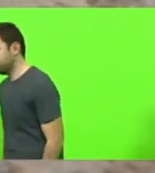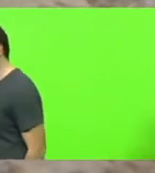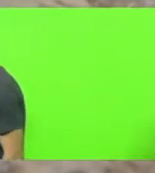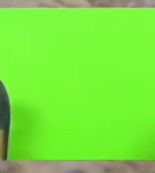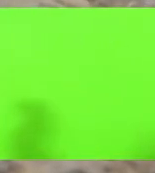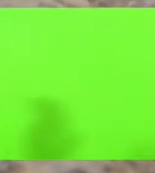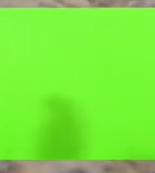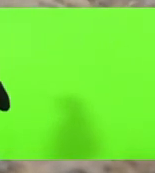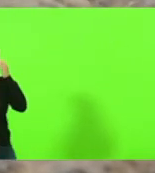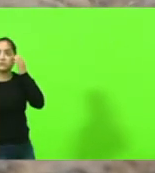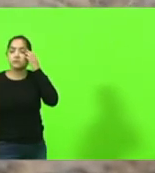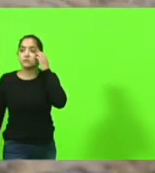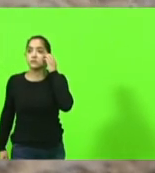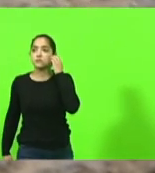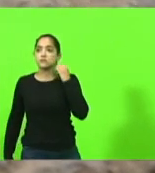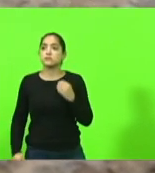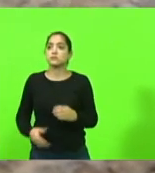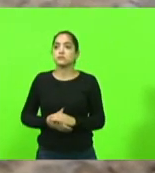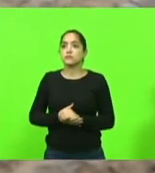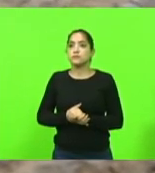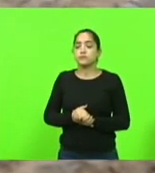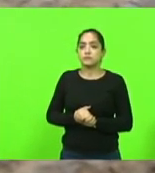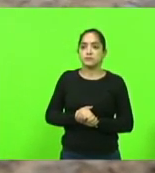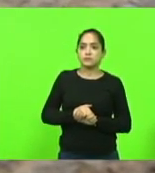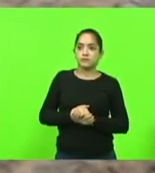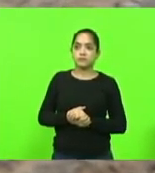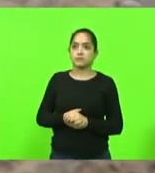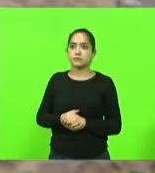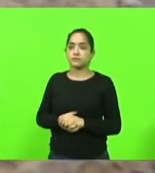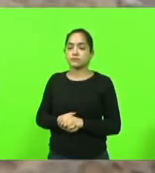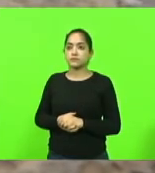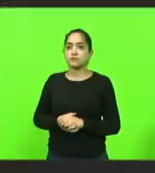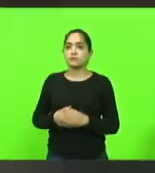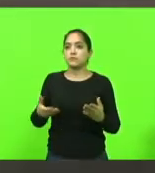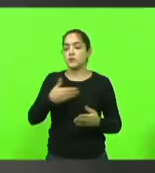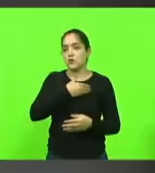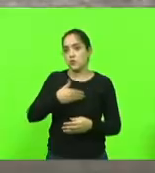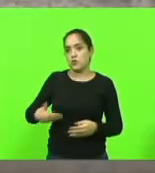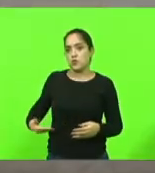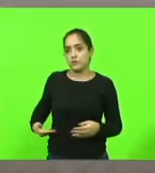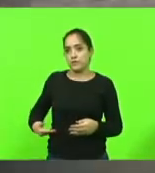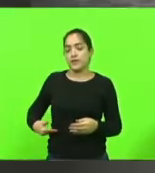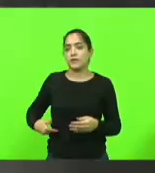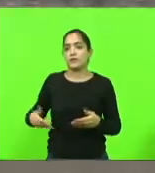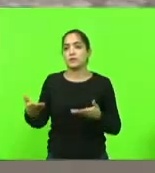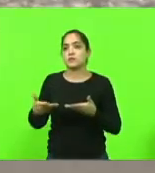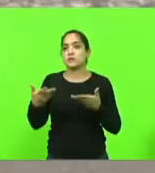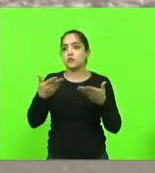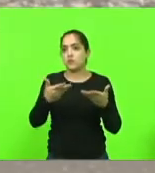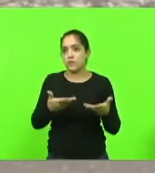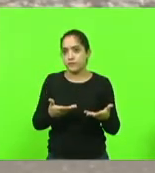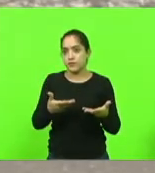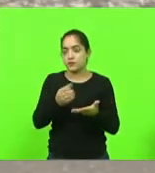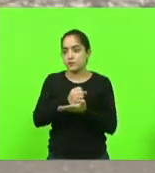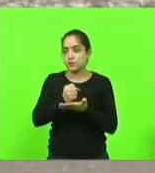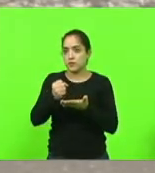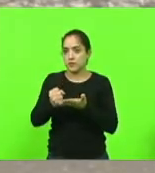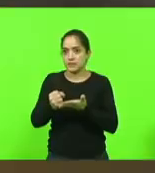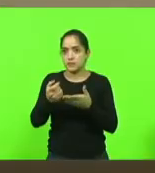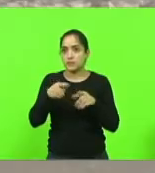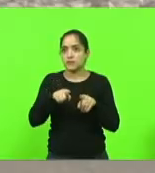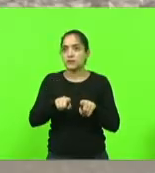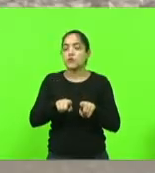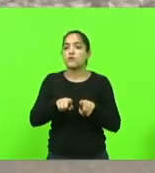catarinenses. O governo recebeu este convite para a homologação desse convênio